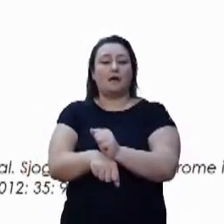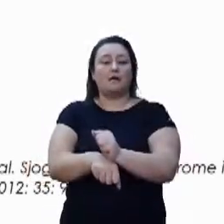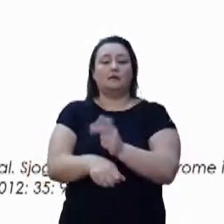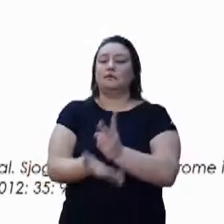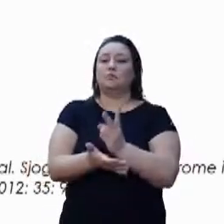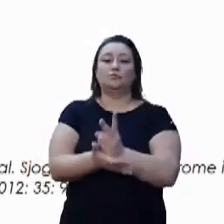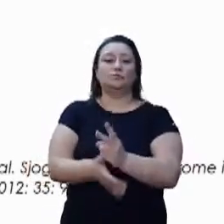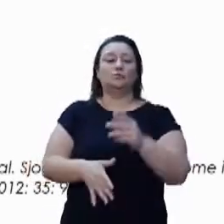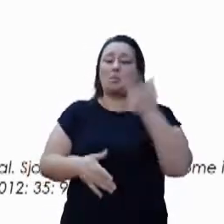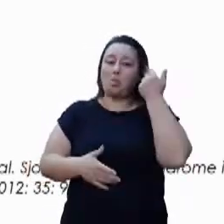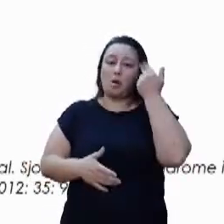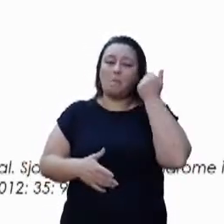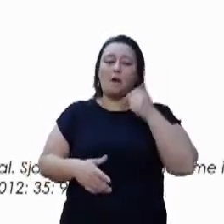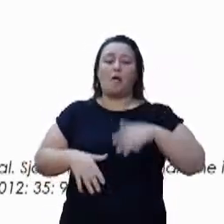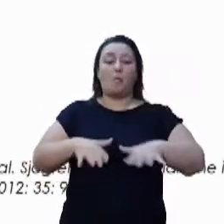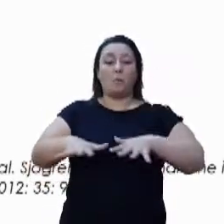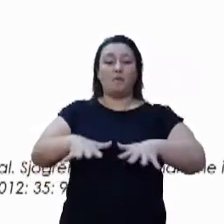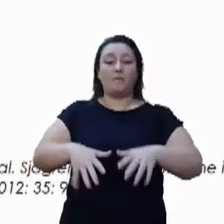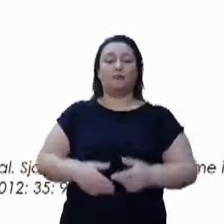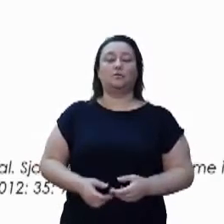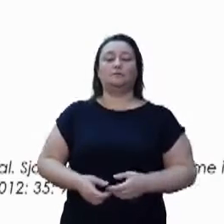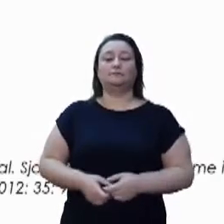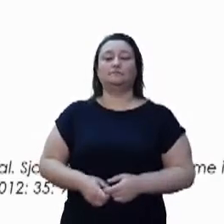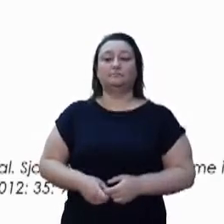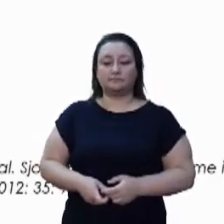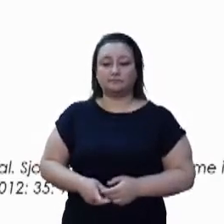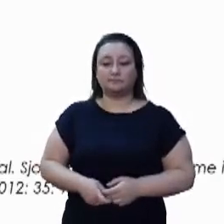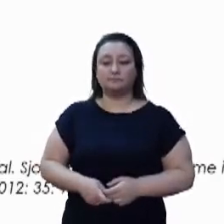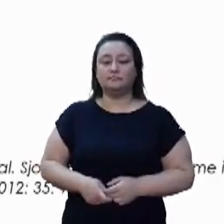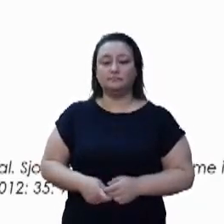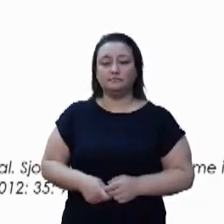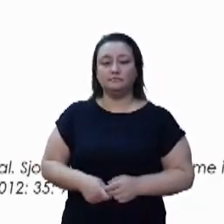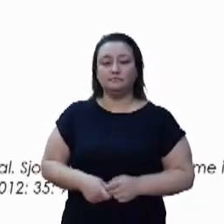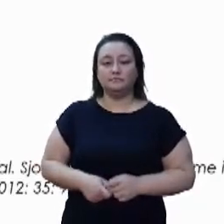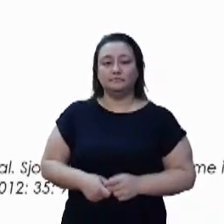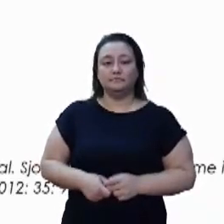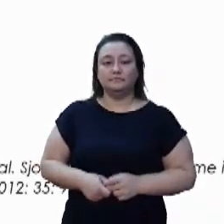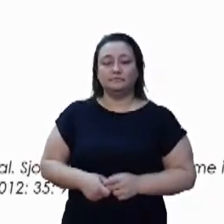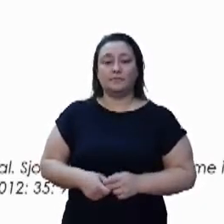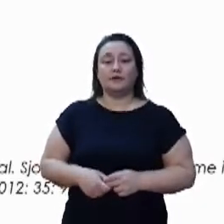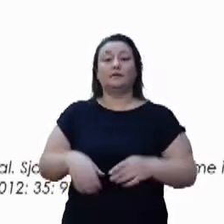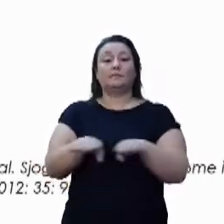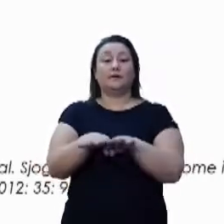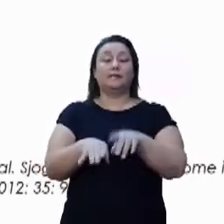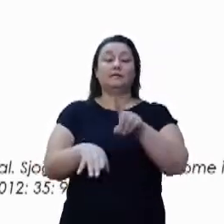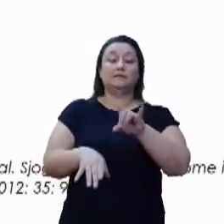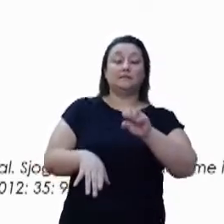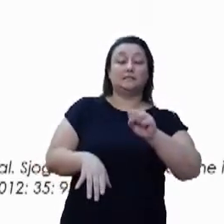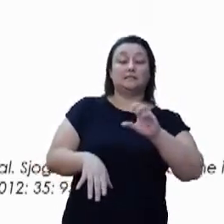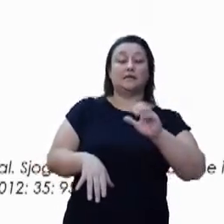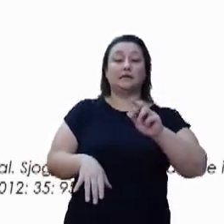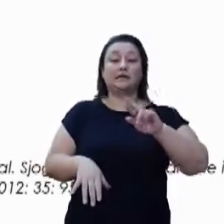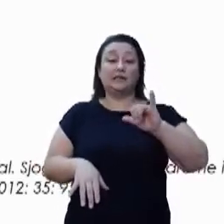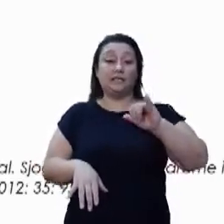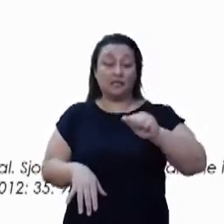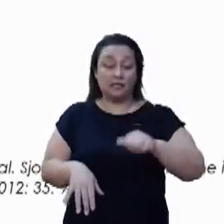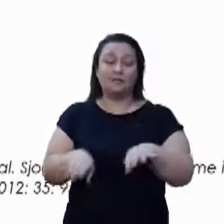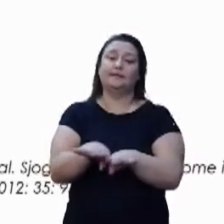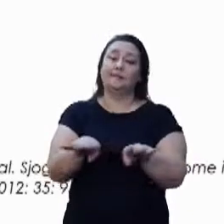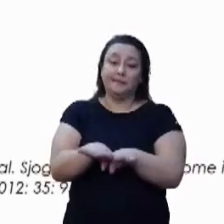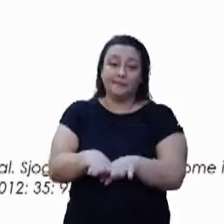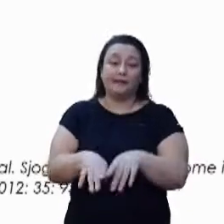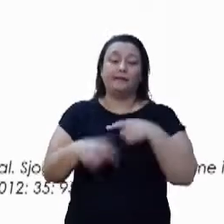motora. A disartria também é algo que chama atenção, e além da disartria também, um prejuízo